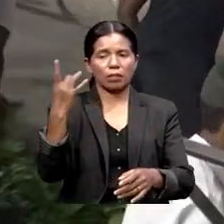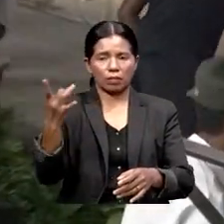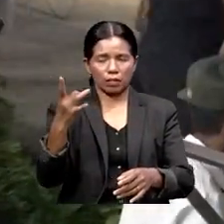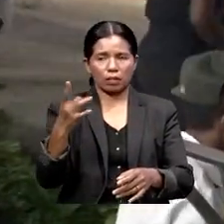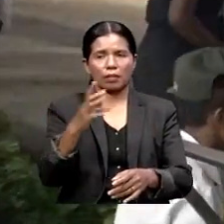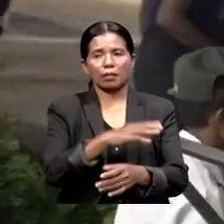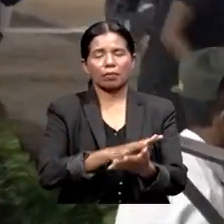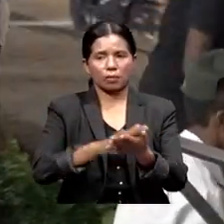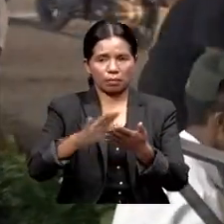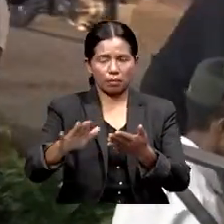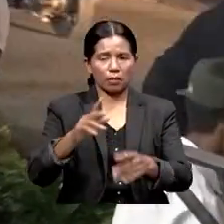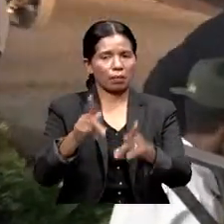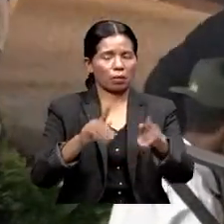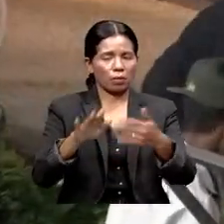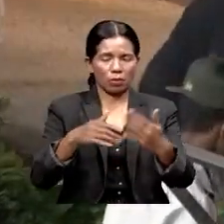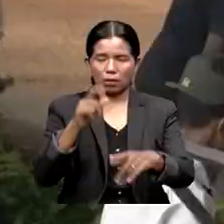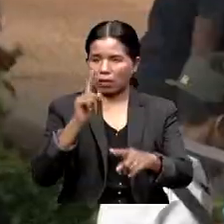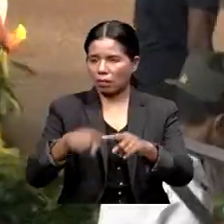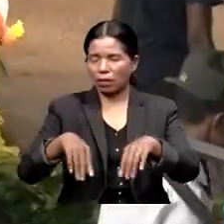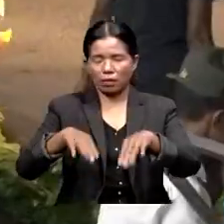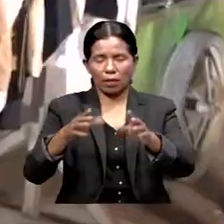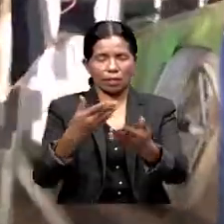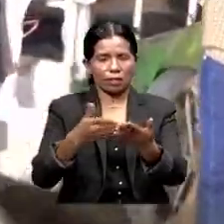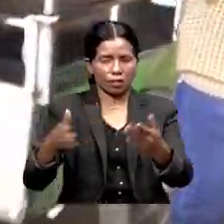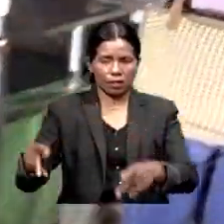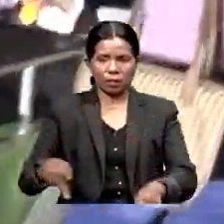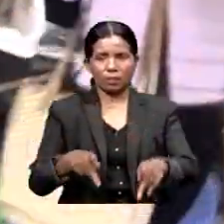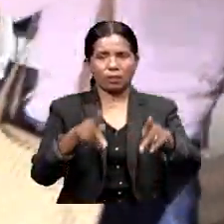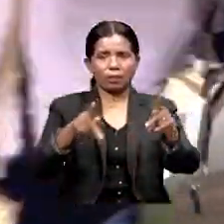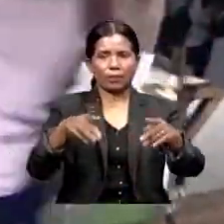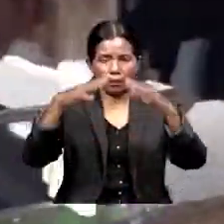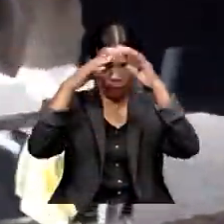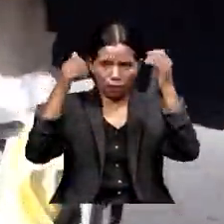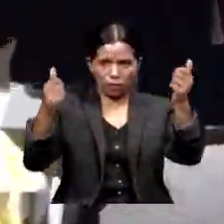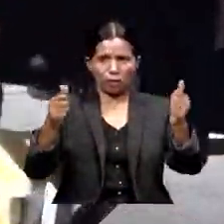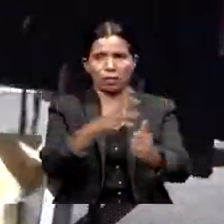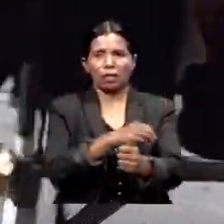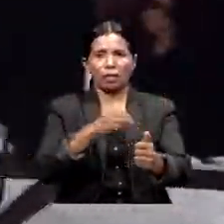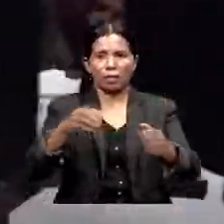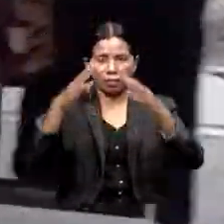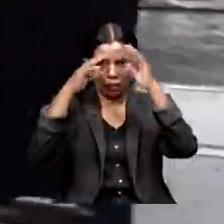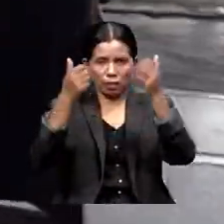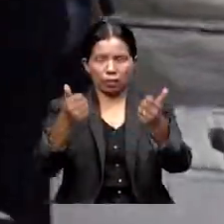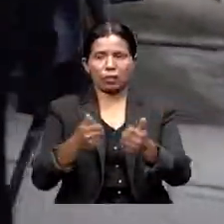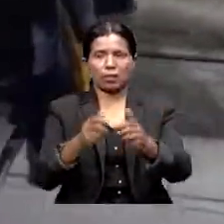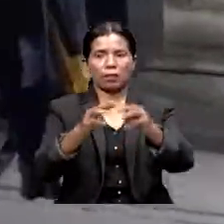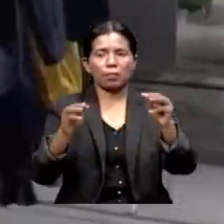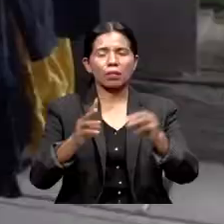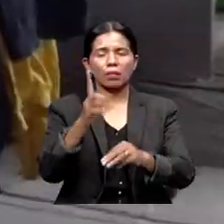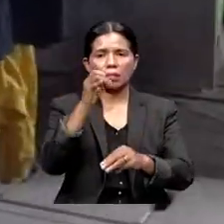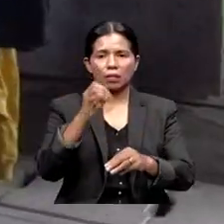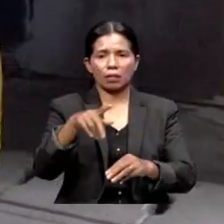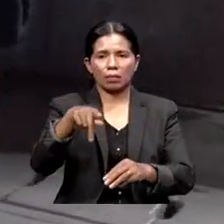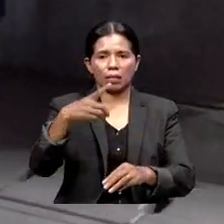pública, bando cidadão Sira faça sani a espaço público. Antes ne presidente república, presidente autoridade município de Ili,